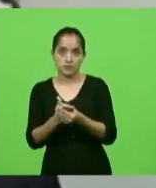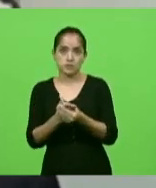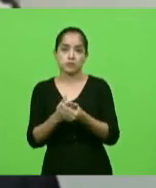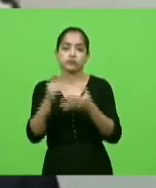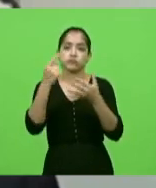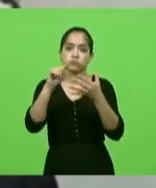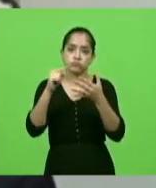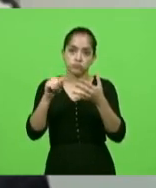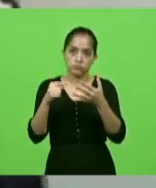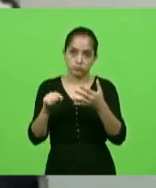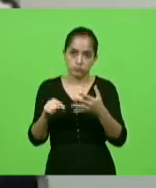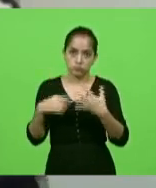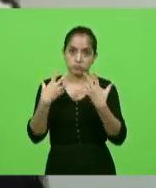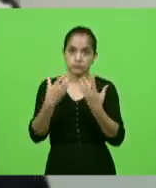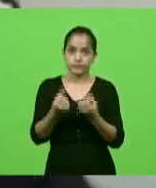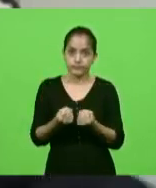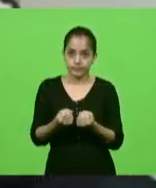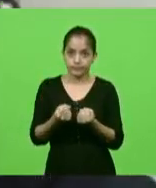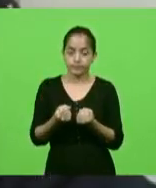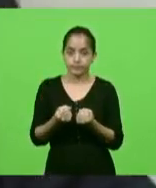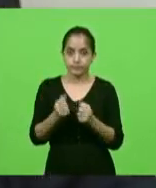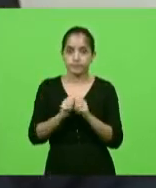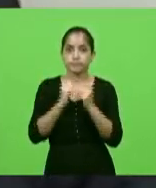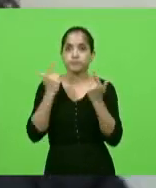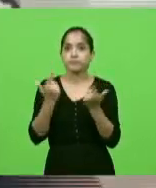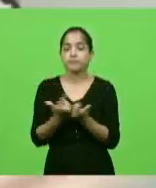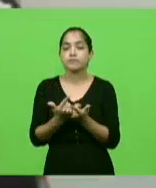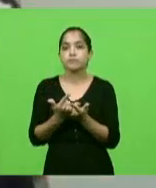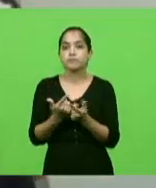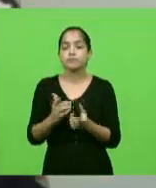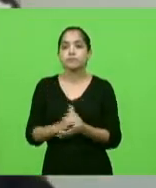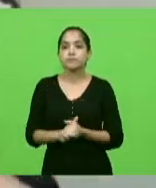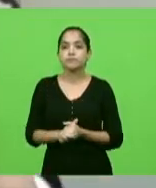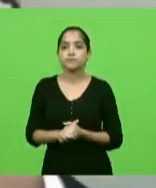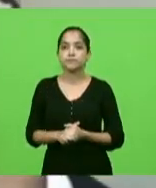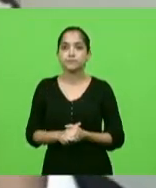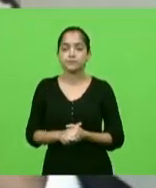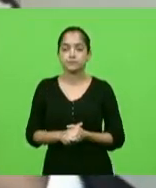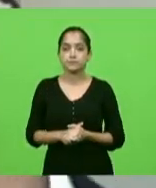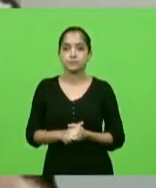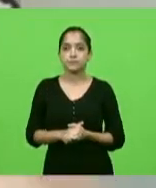dos itens relacionados e admitidos pela Assembleia Legislativa e